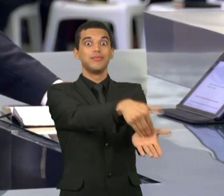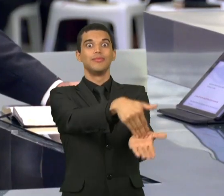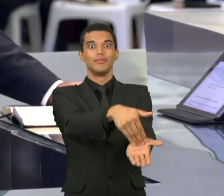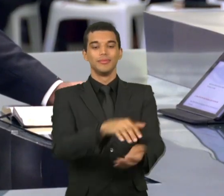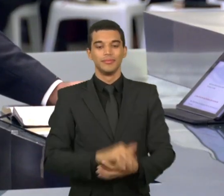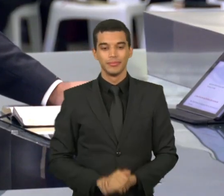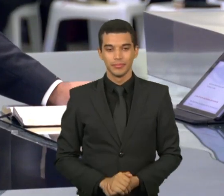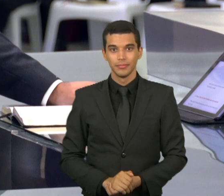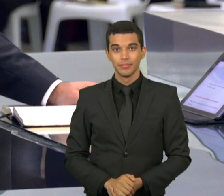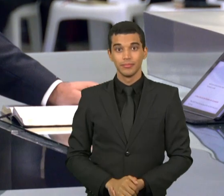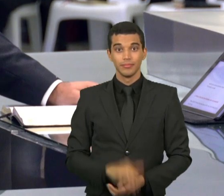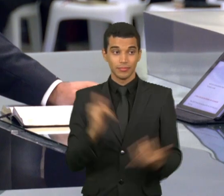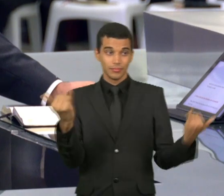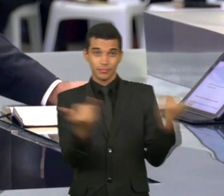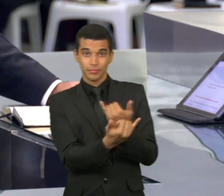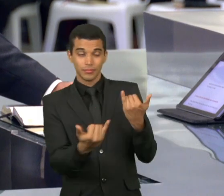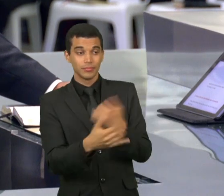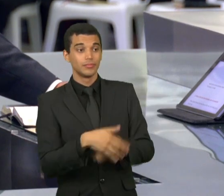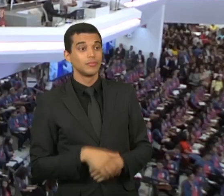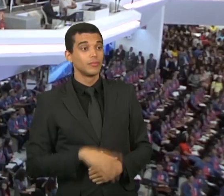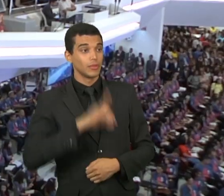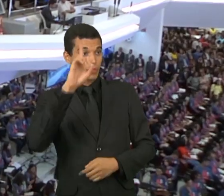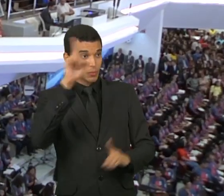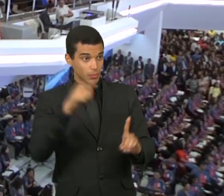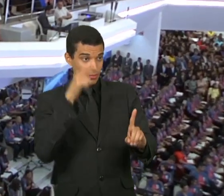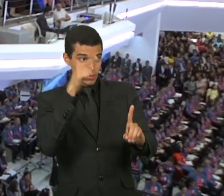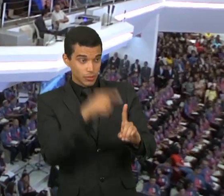o propósito está te esperando.